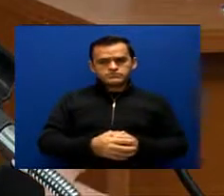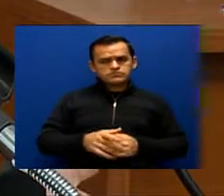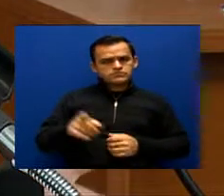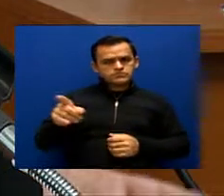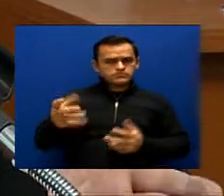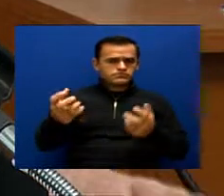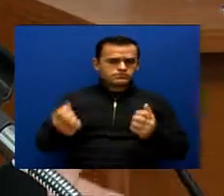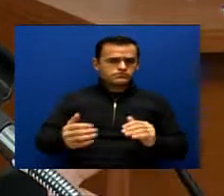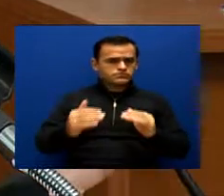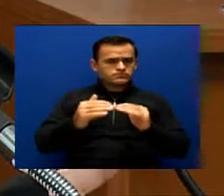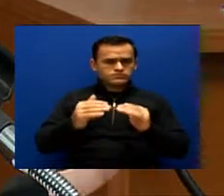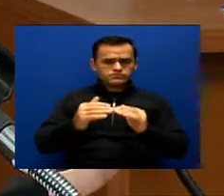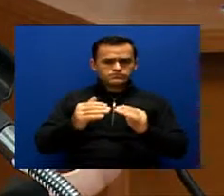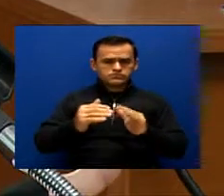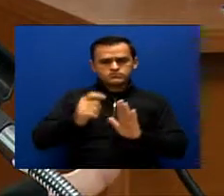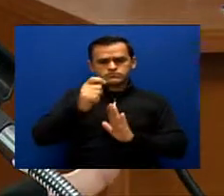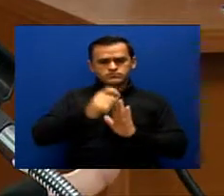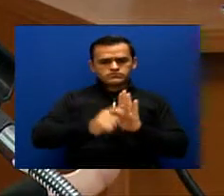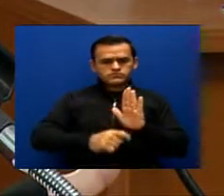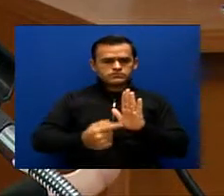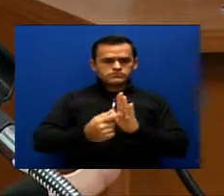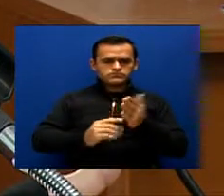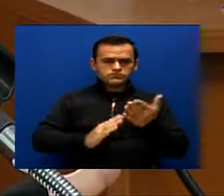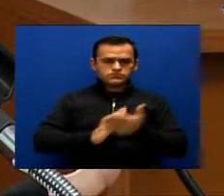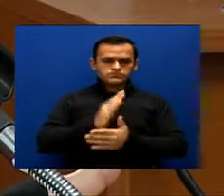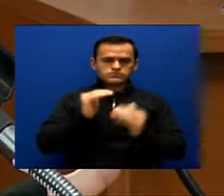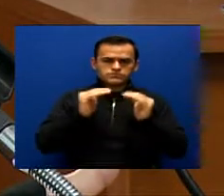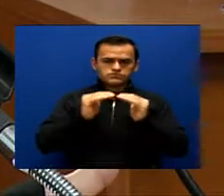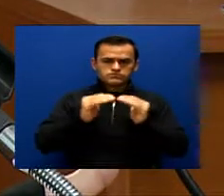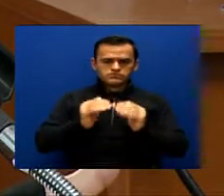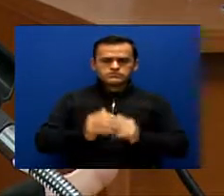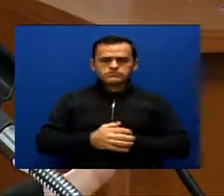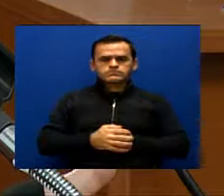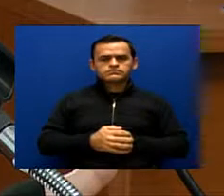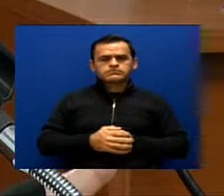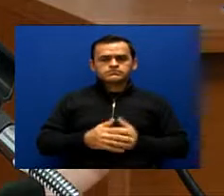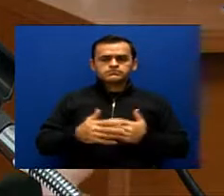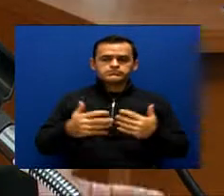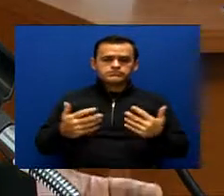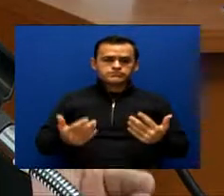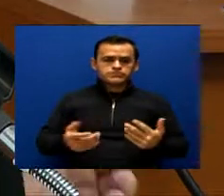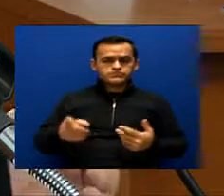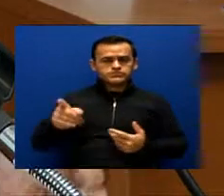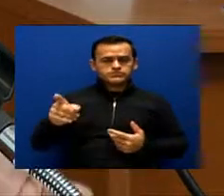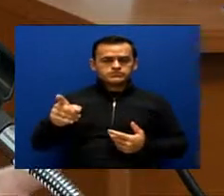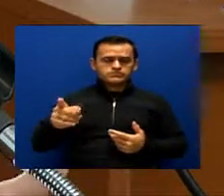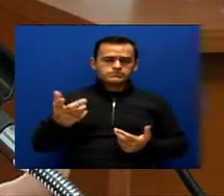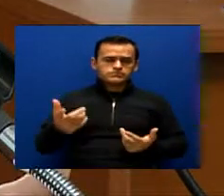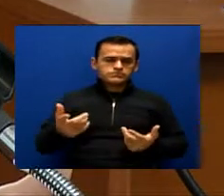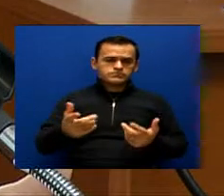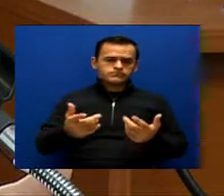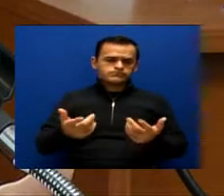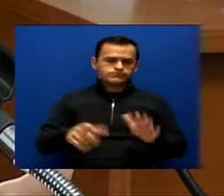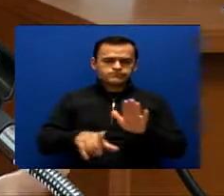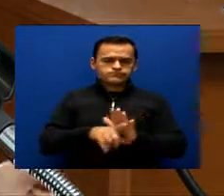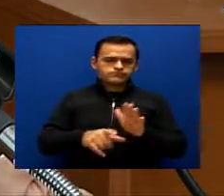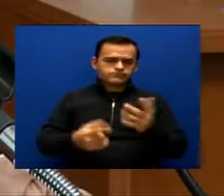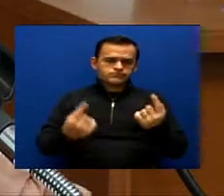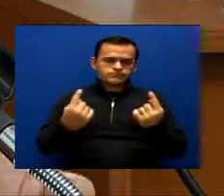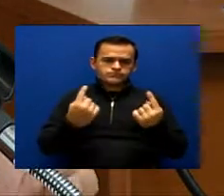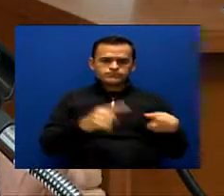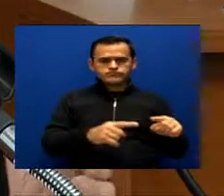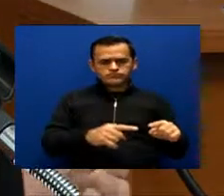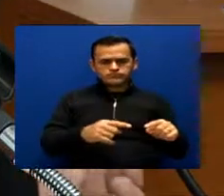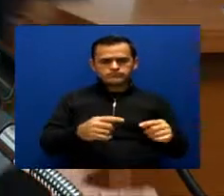ela concordou, deu a carta à Vossa Excelência dizendo que concorda com o manifesto. Embora ela não quebre a inconstitucionalidade. Então, nós